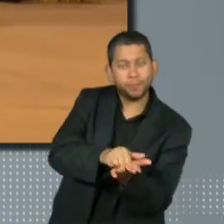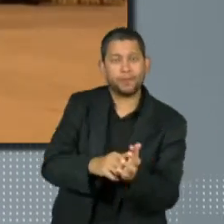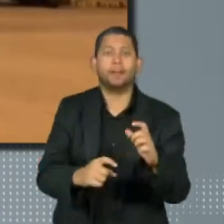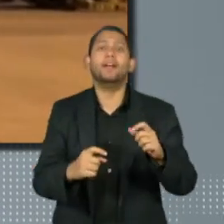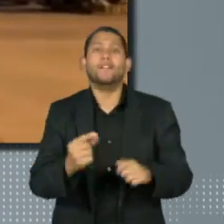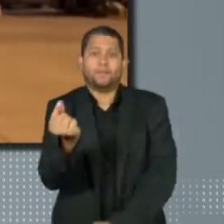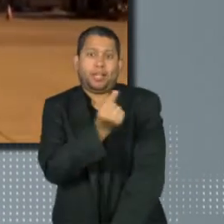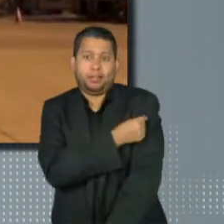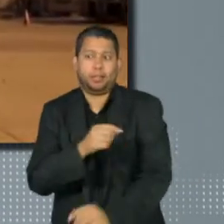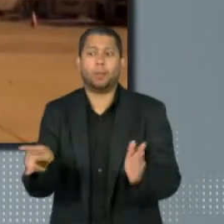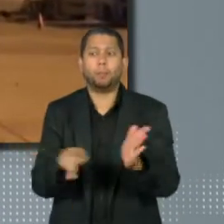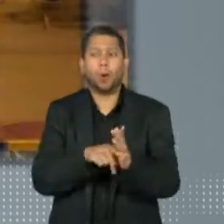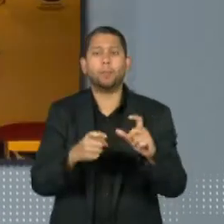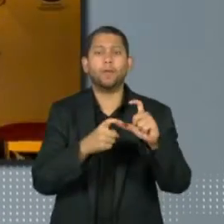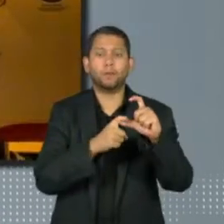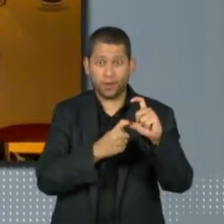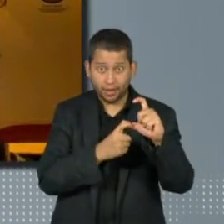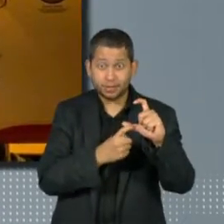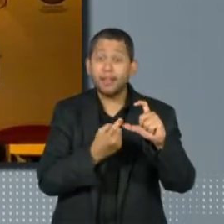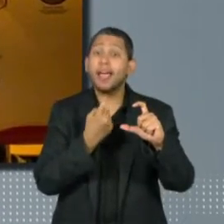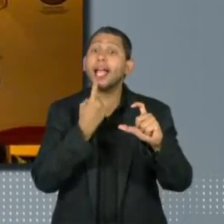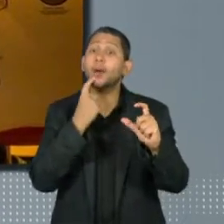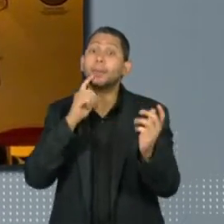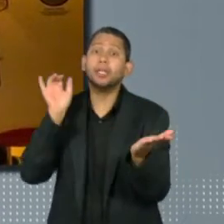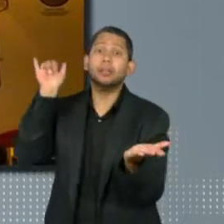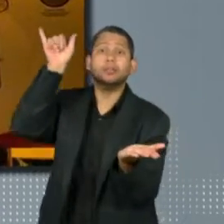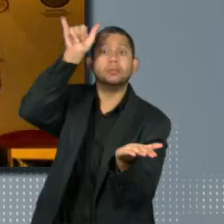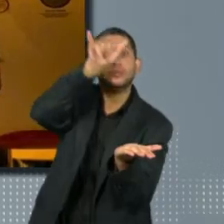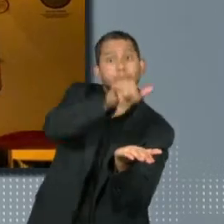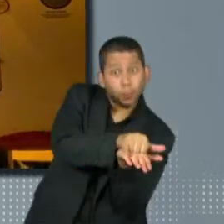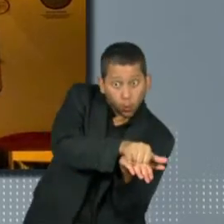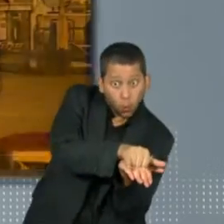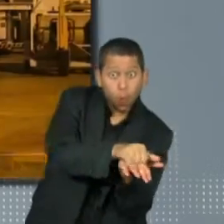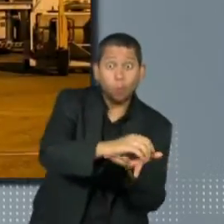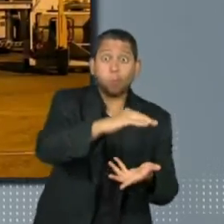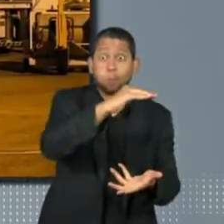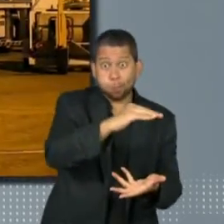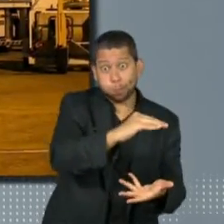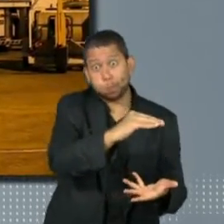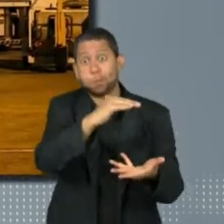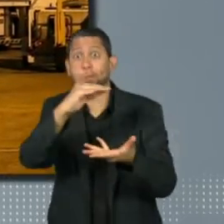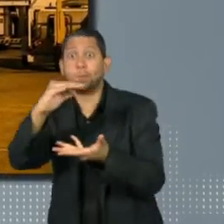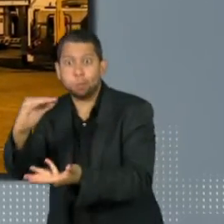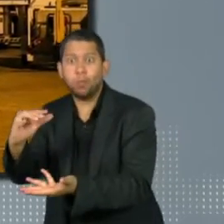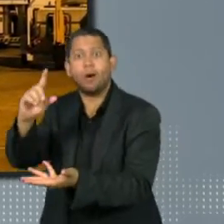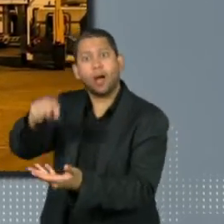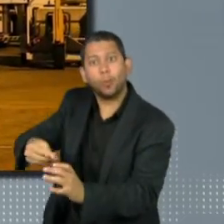Pfizer chegou de madrugada no aeroporto de Viracopos, em Campinas. Foram